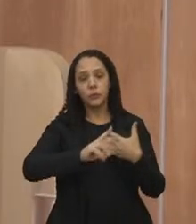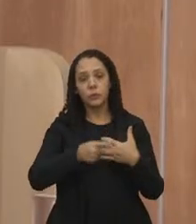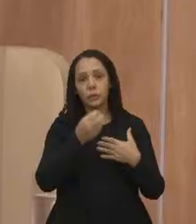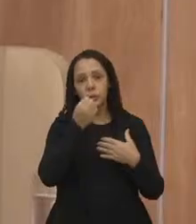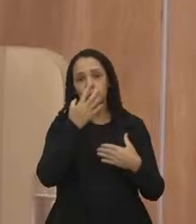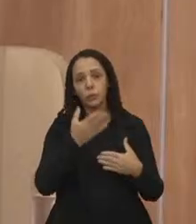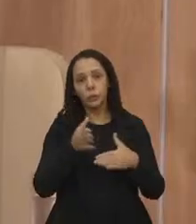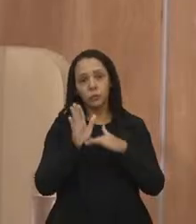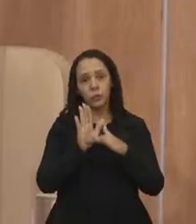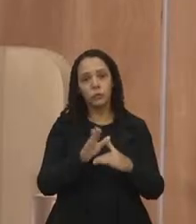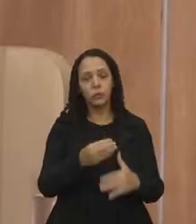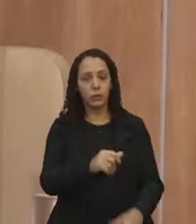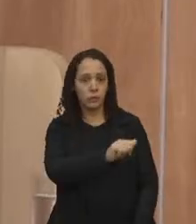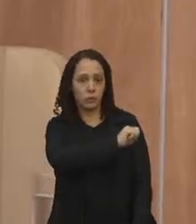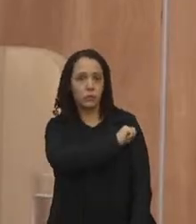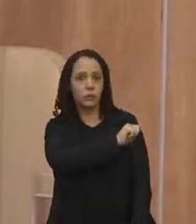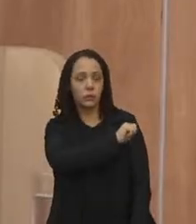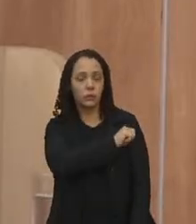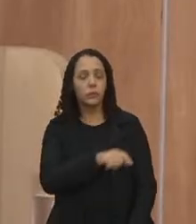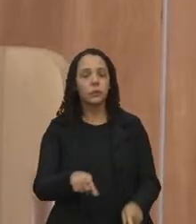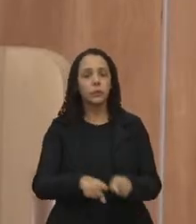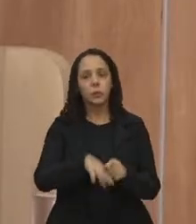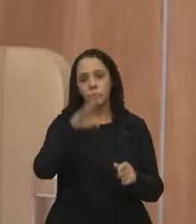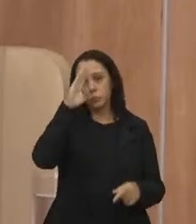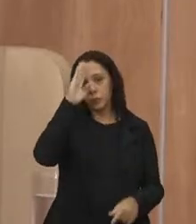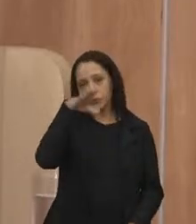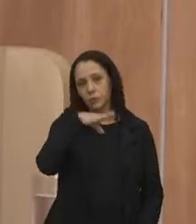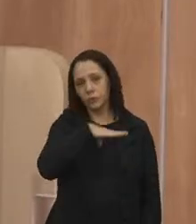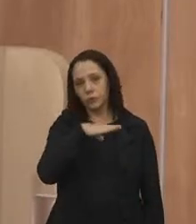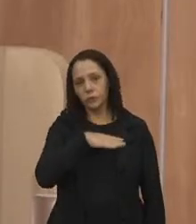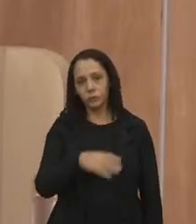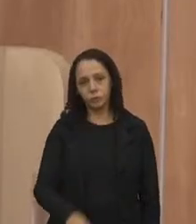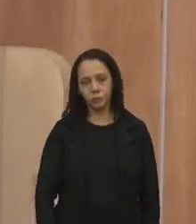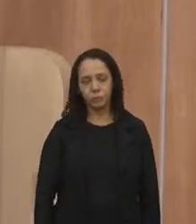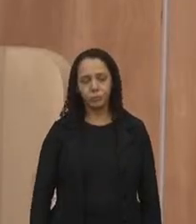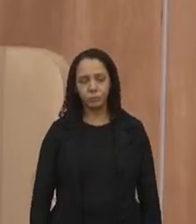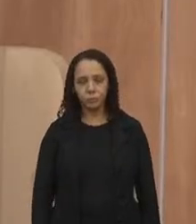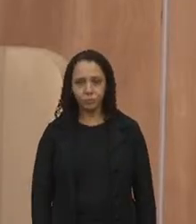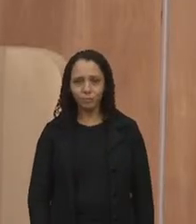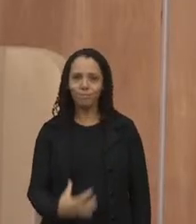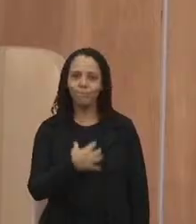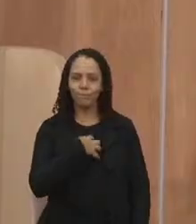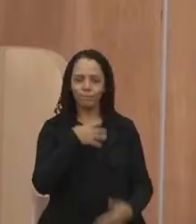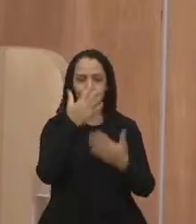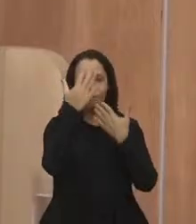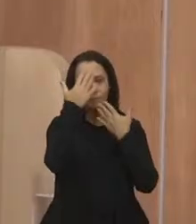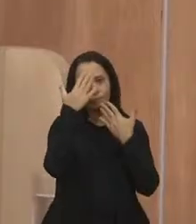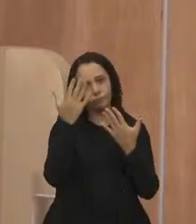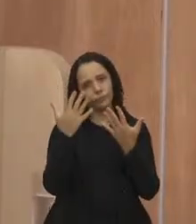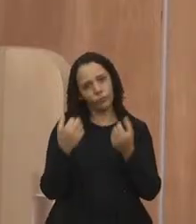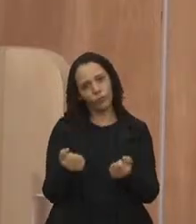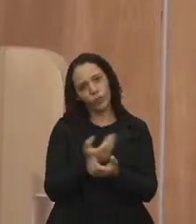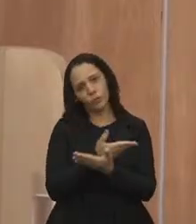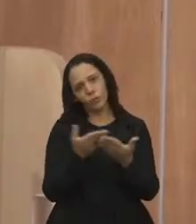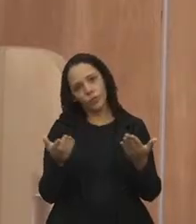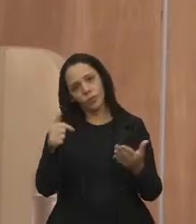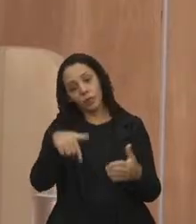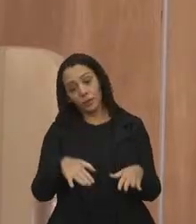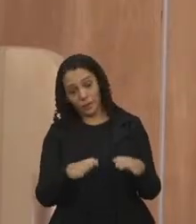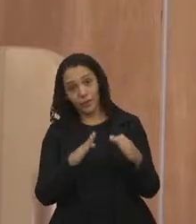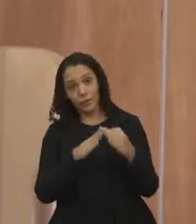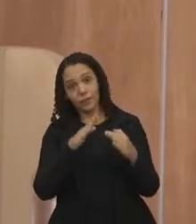da vida dos nossos alunos, mas principalmente da vida da nossa cidade. Então, com gratidão que a gente recebe vocês aqui na Casa do